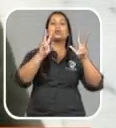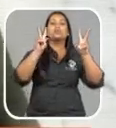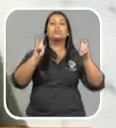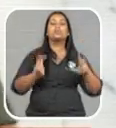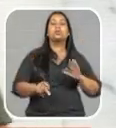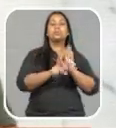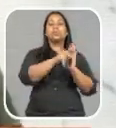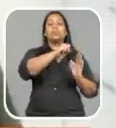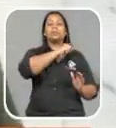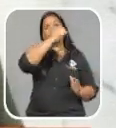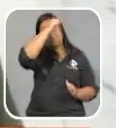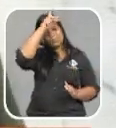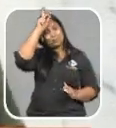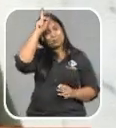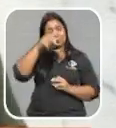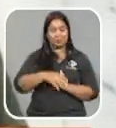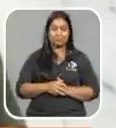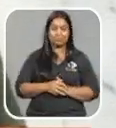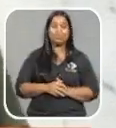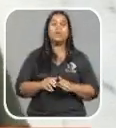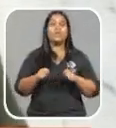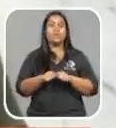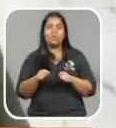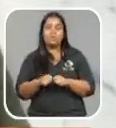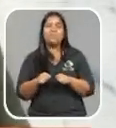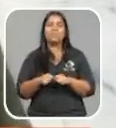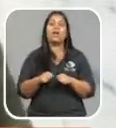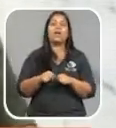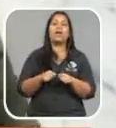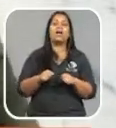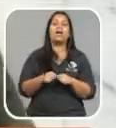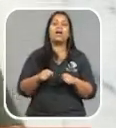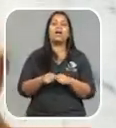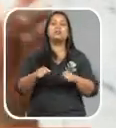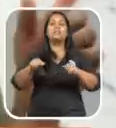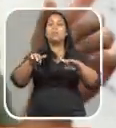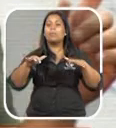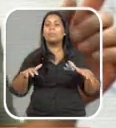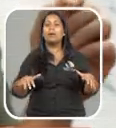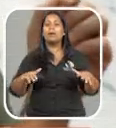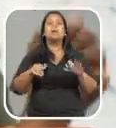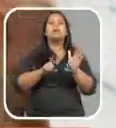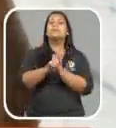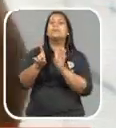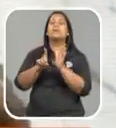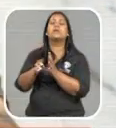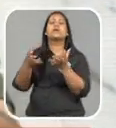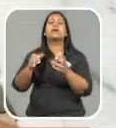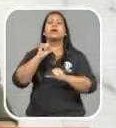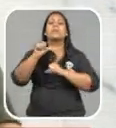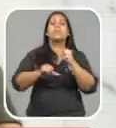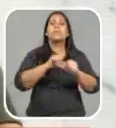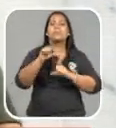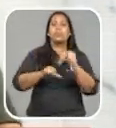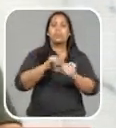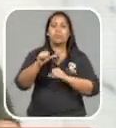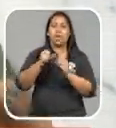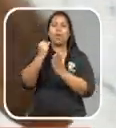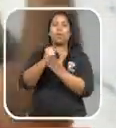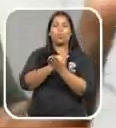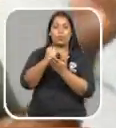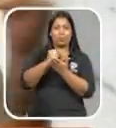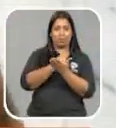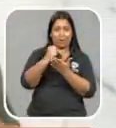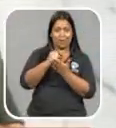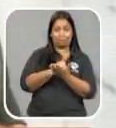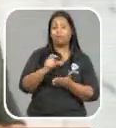põe 100 cidadãos aqui, pergunta quem é a favor de renovar o contrato com a Circular, sem que anda de ônibus, de preferência. Sim. Com a Circular Santa Luzia, sem